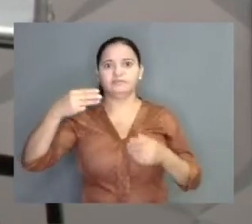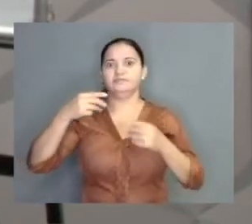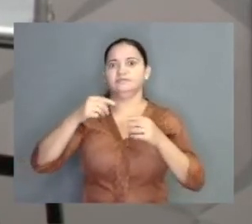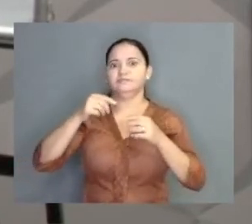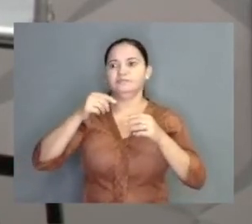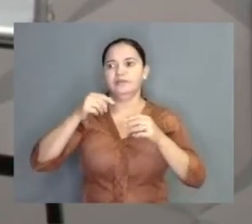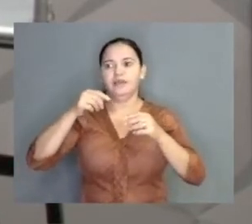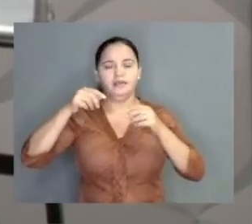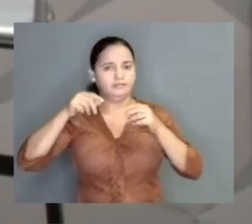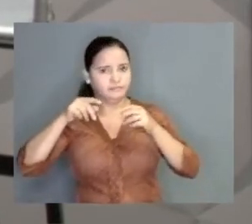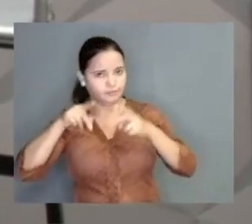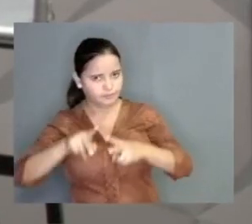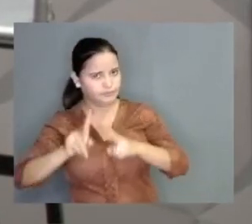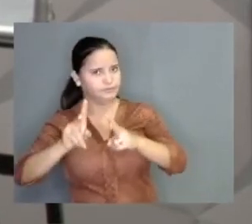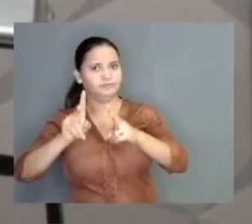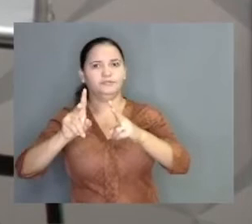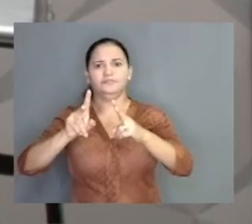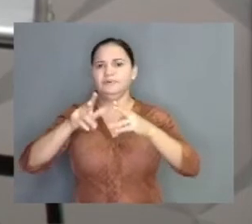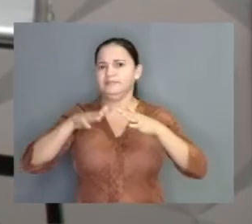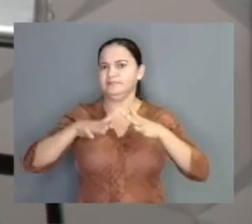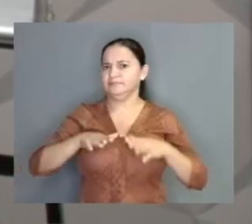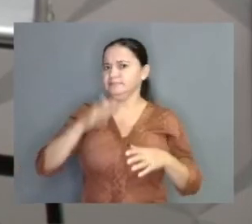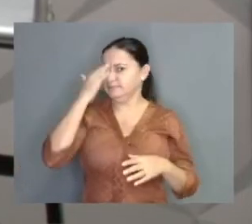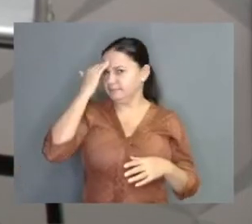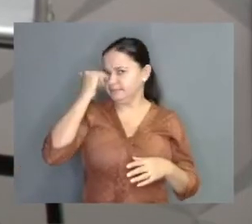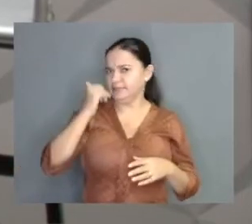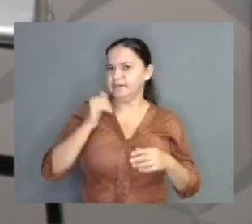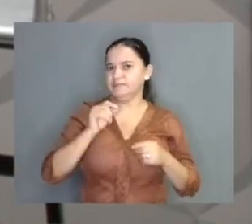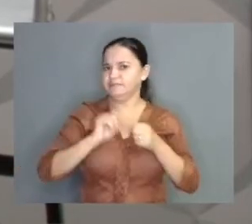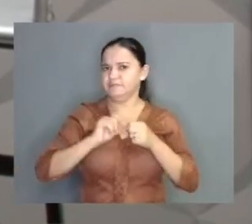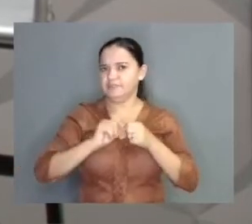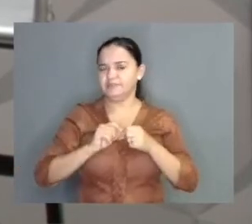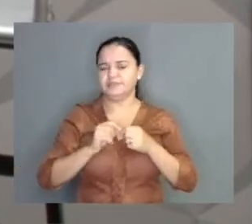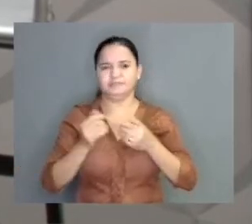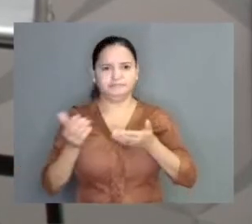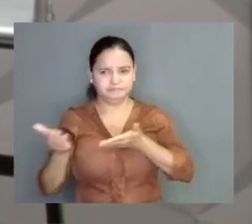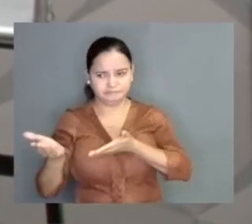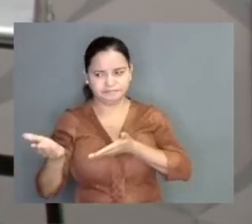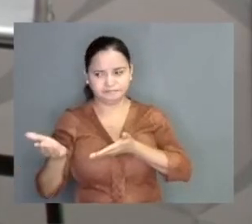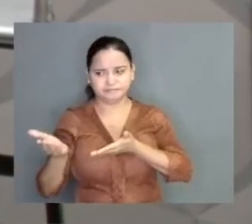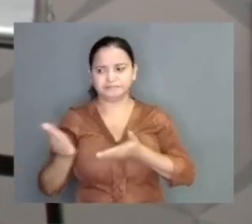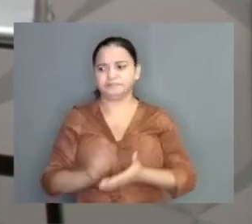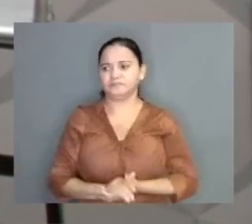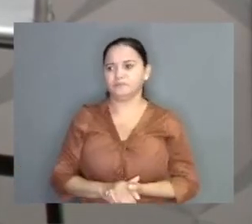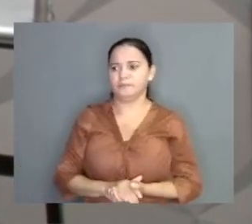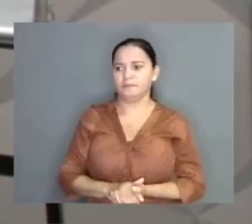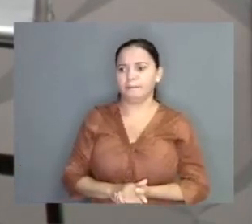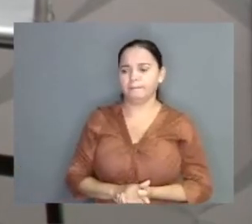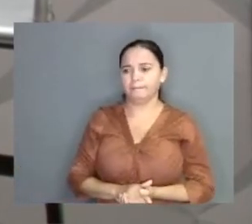segue tranquilamente para o que a gente já sabe fazer. Beleza? Então vamos lá?